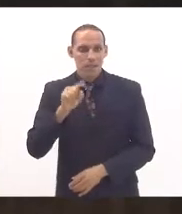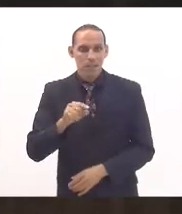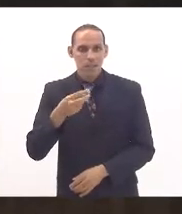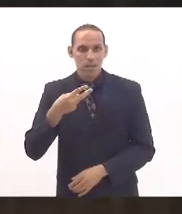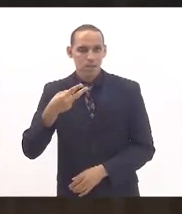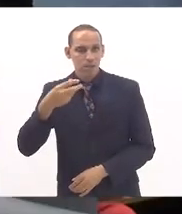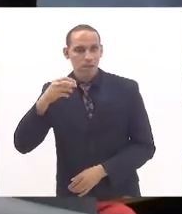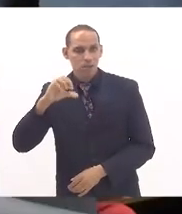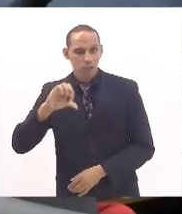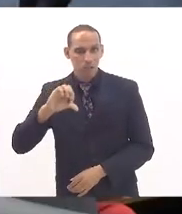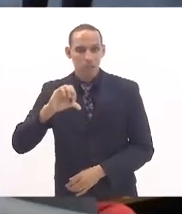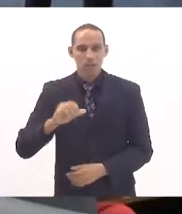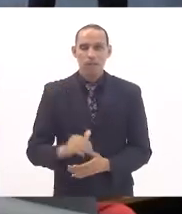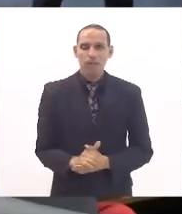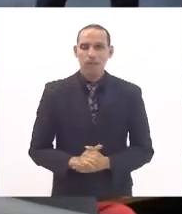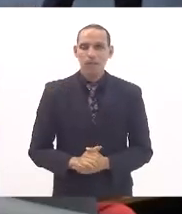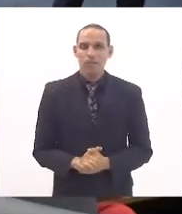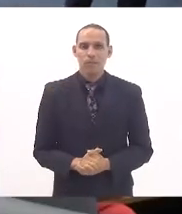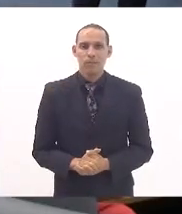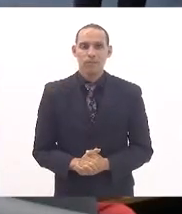29 minutos.